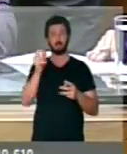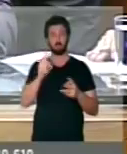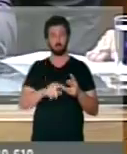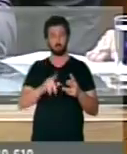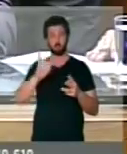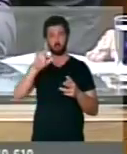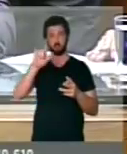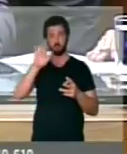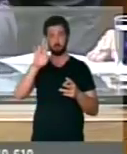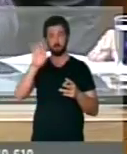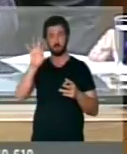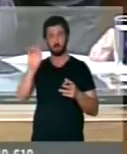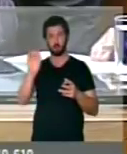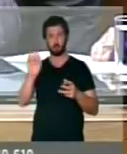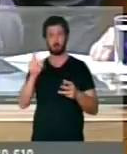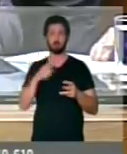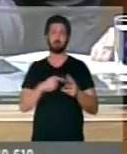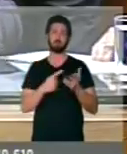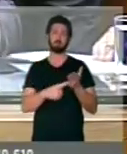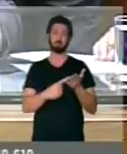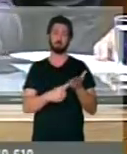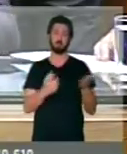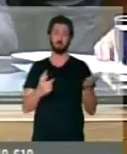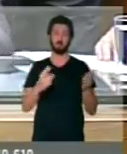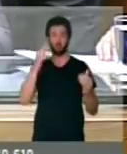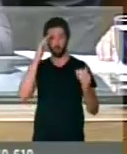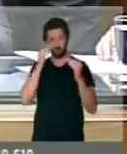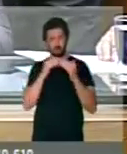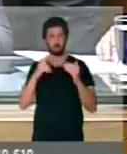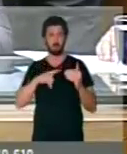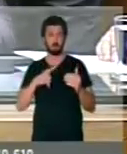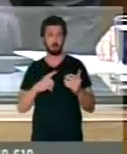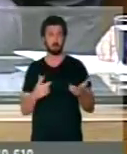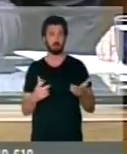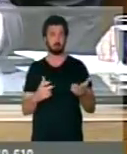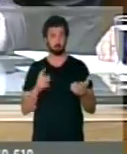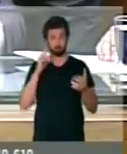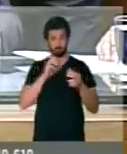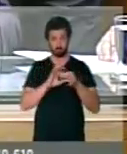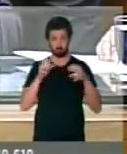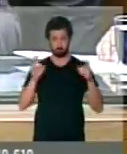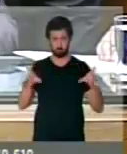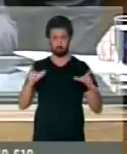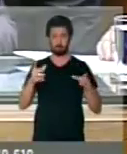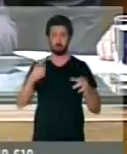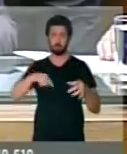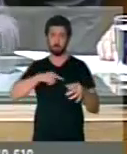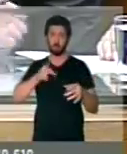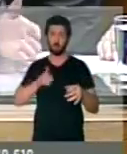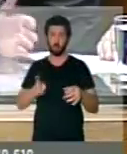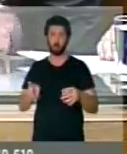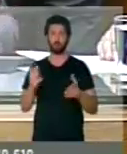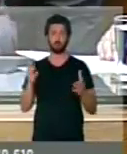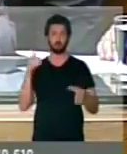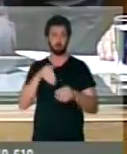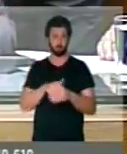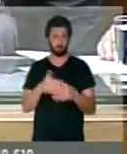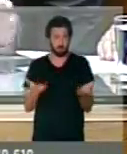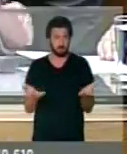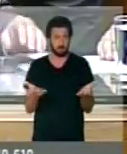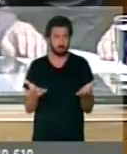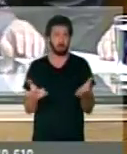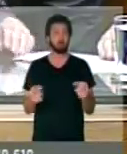Gilberto Nascimento, se é uma matéria em sendo consensual, os senhores abrem mão para que nós possamos ir direto à